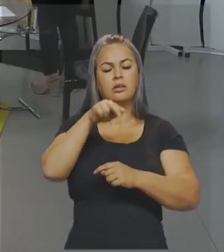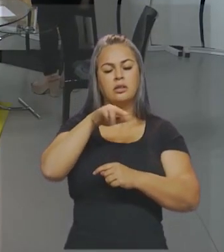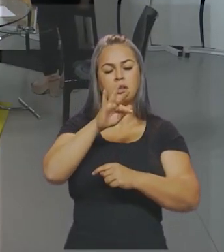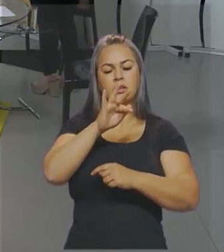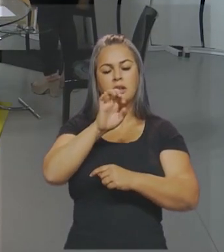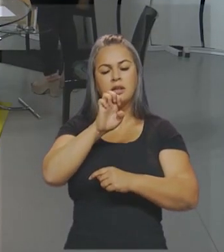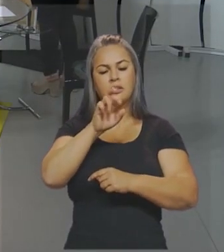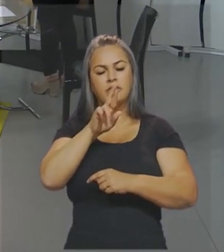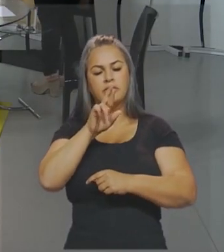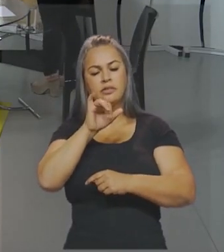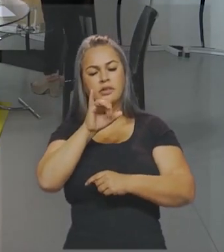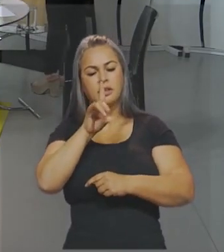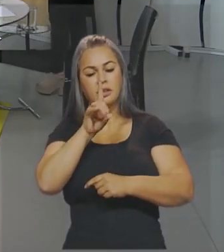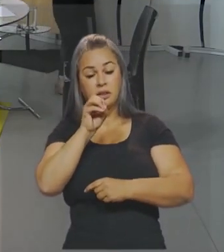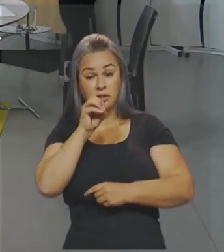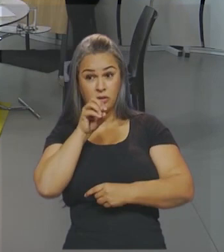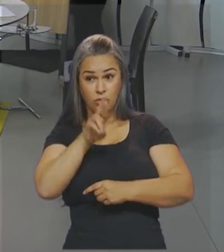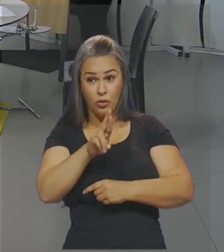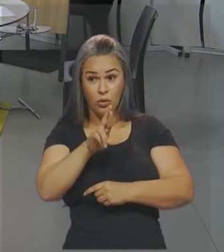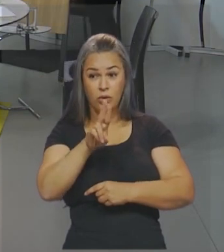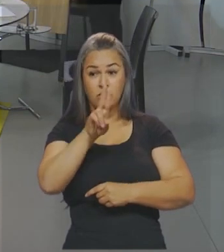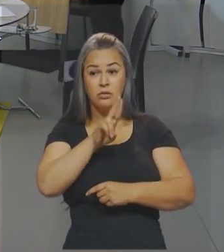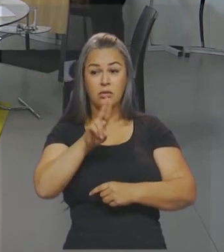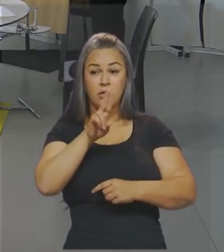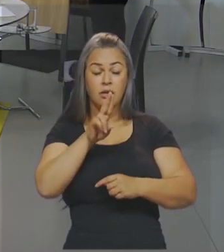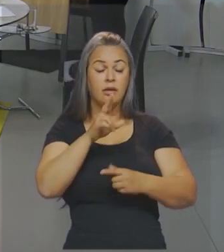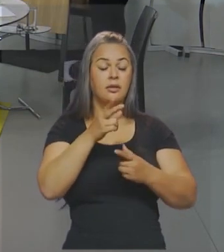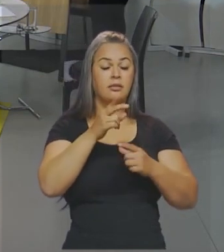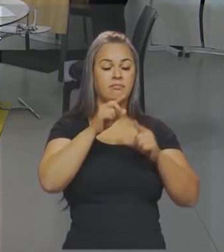medir ângulos? Isso.